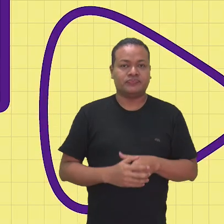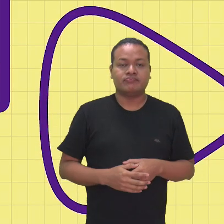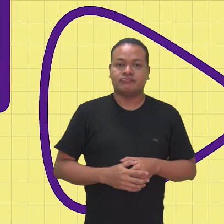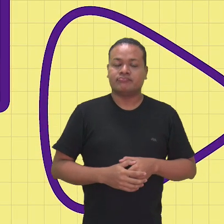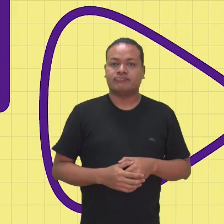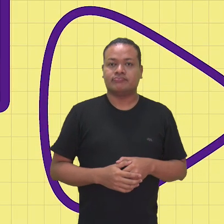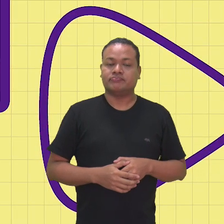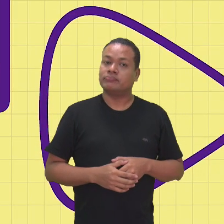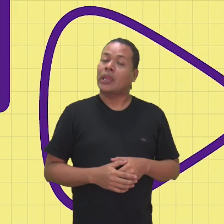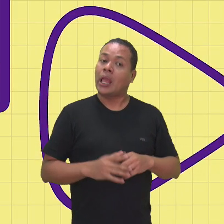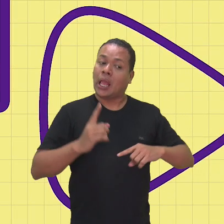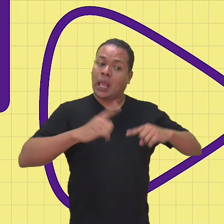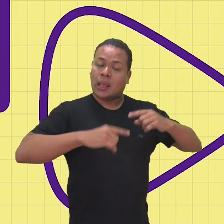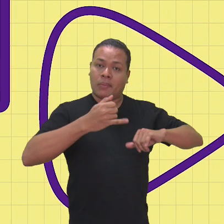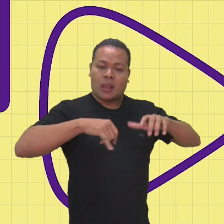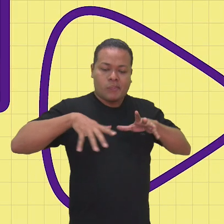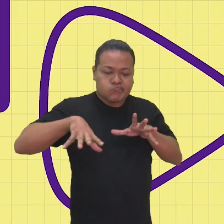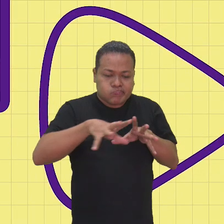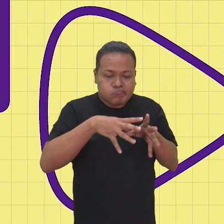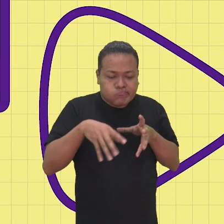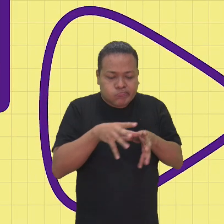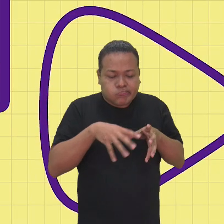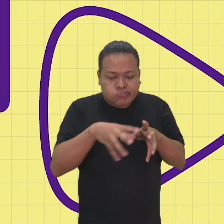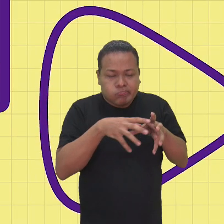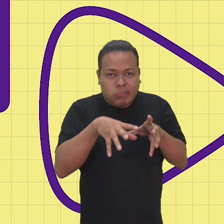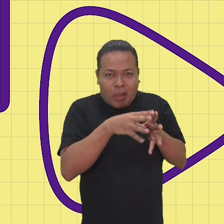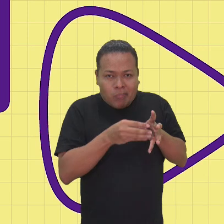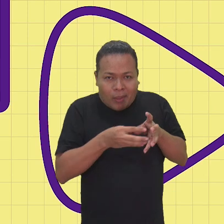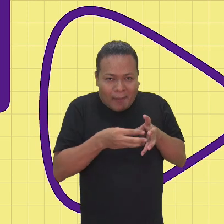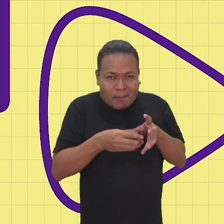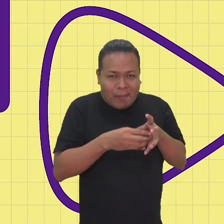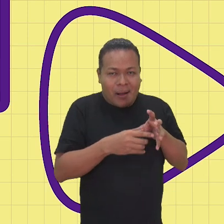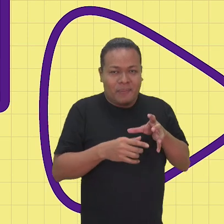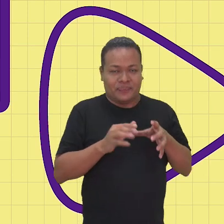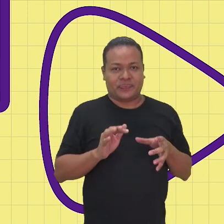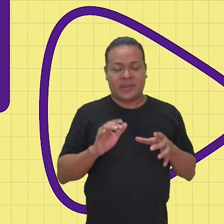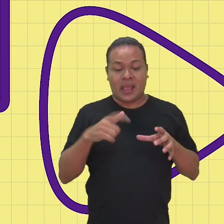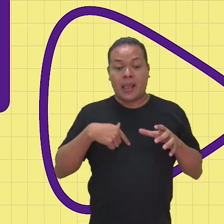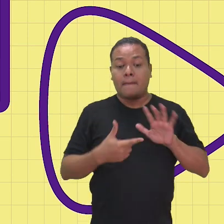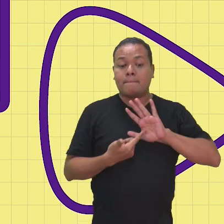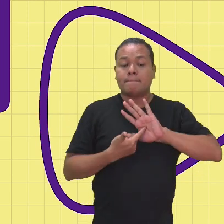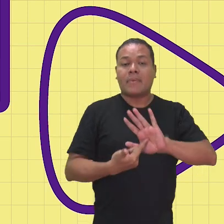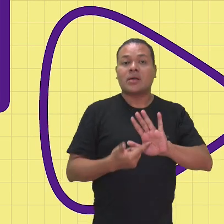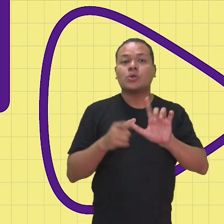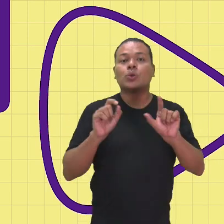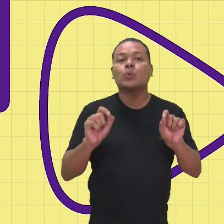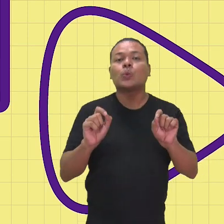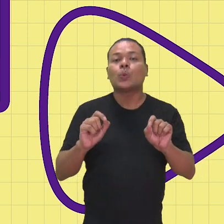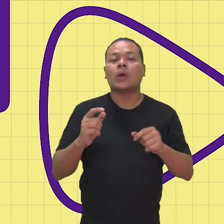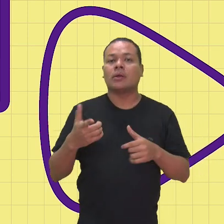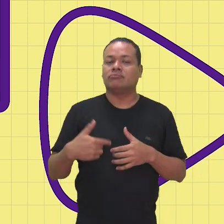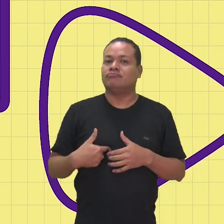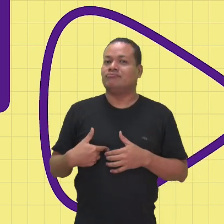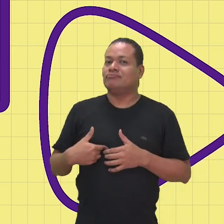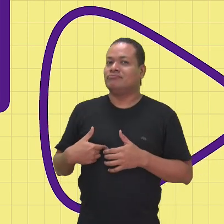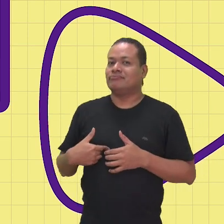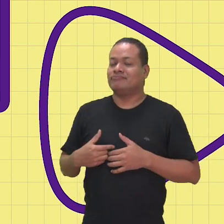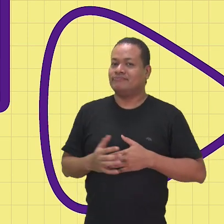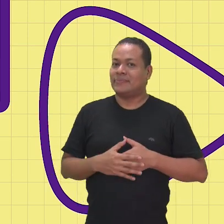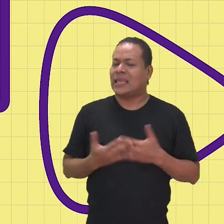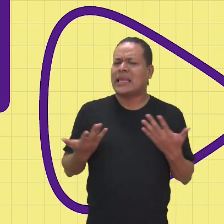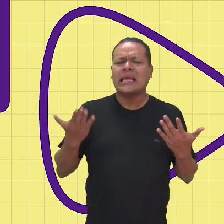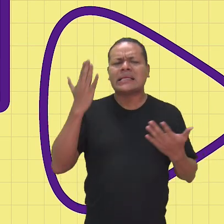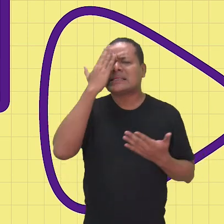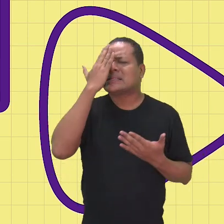substância química gelatinosa formada no tanque de floculação apresenta caráter, e aí ele coloca um espaço, ele quer